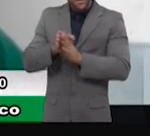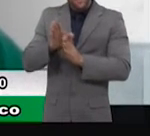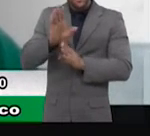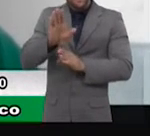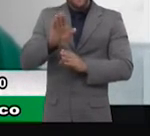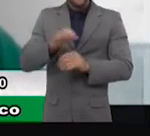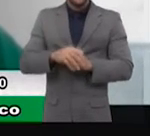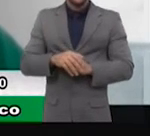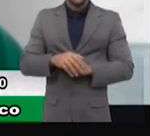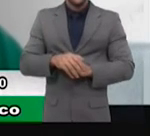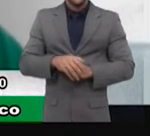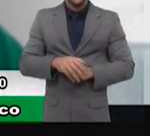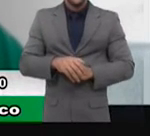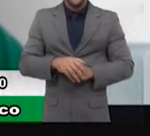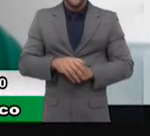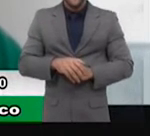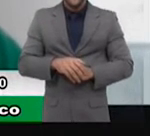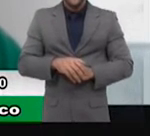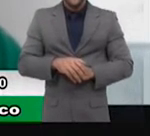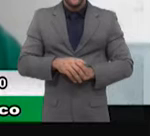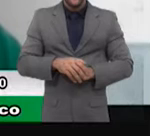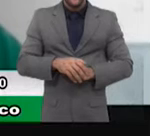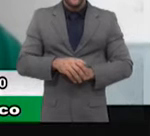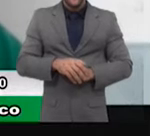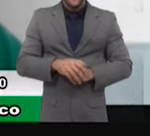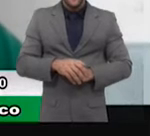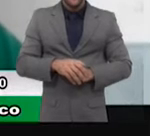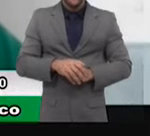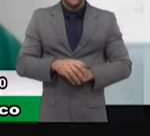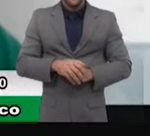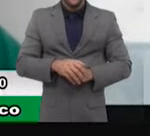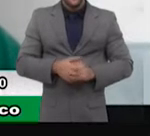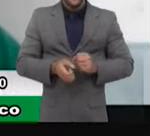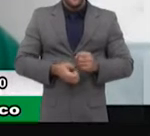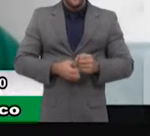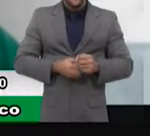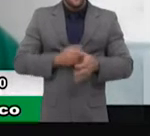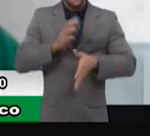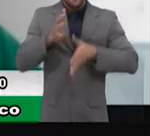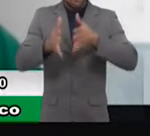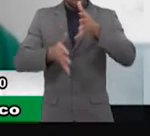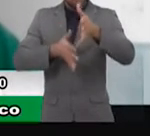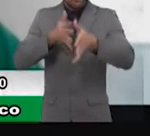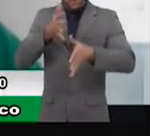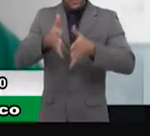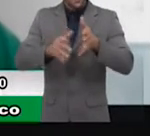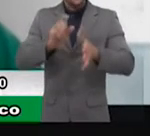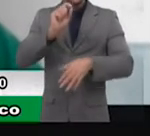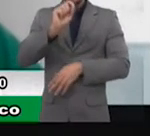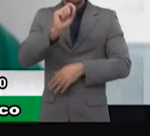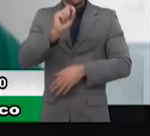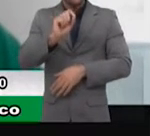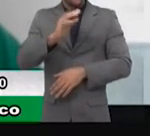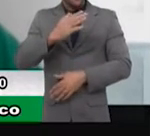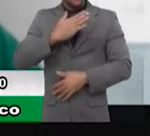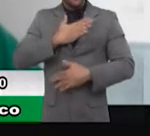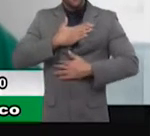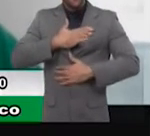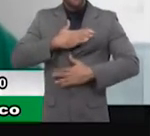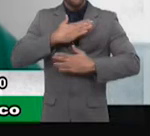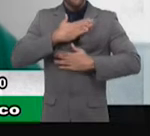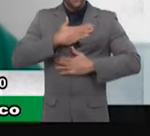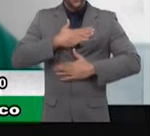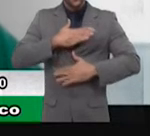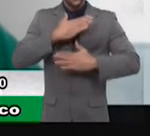palavras: fiquem tranquilos, vocês só vão embora daqui depois que acabar